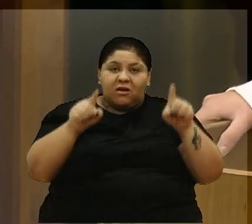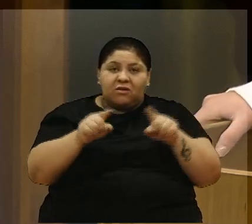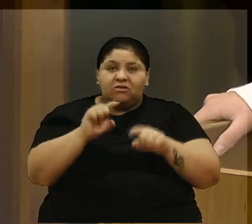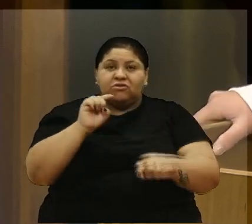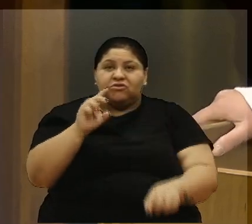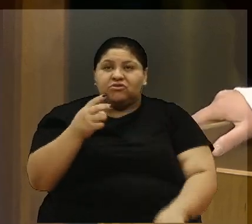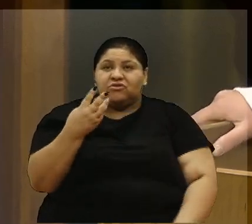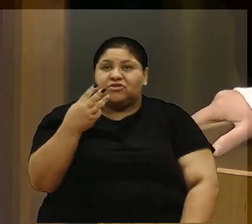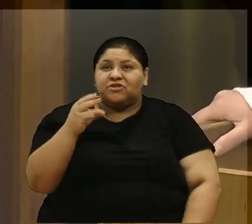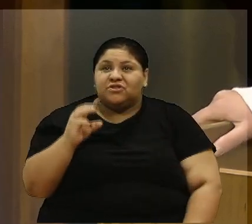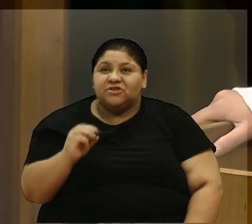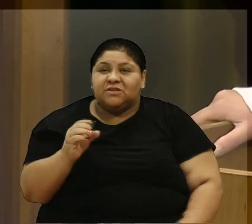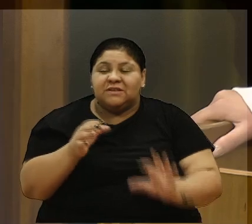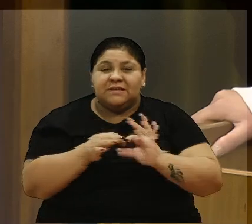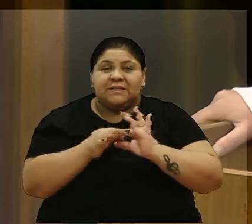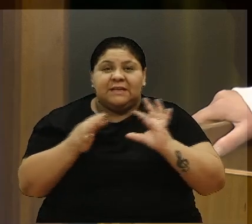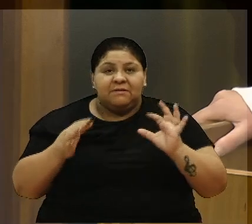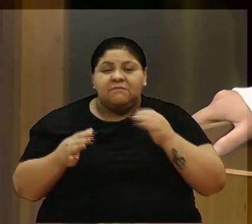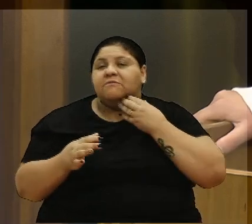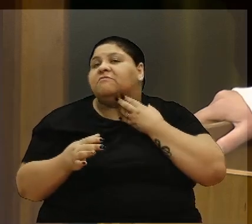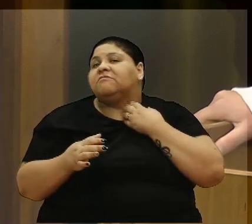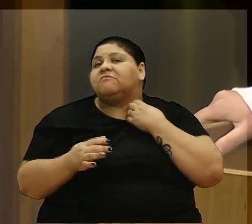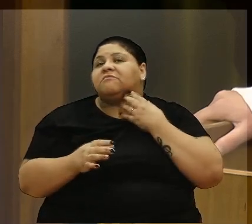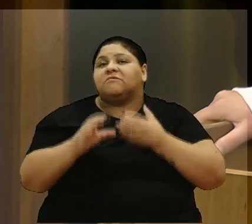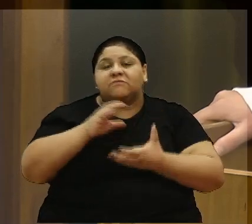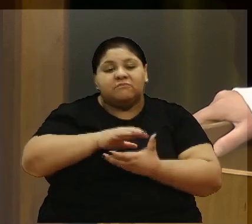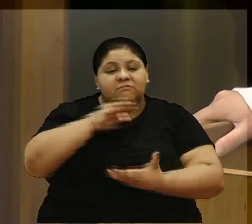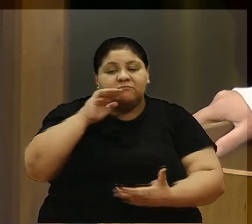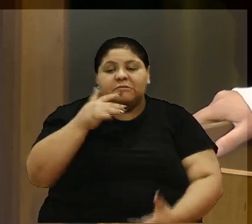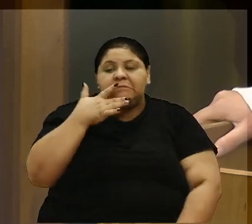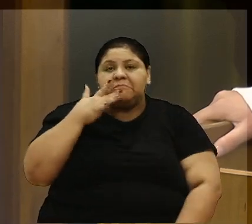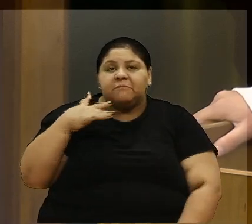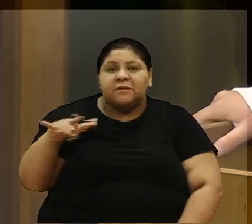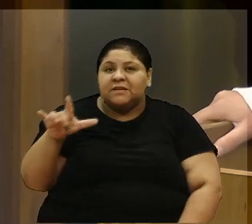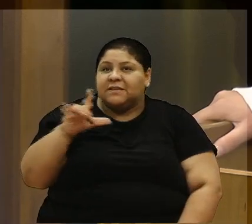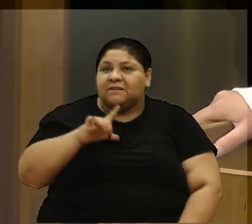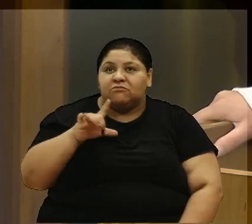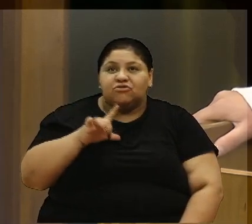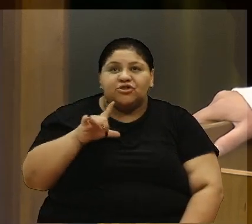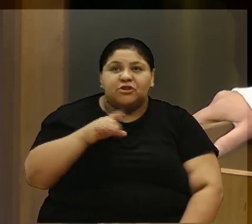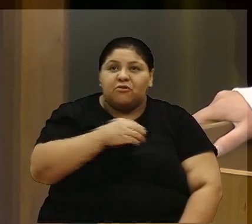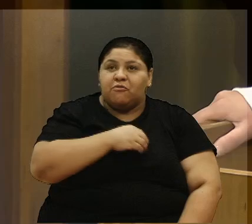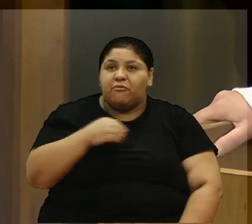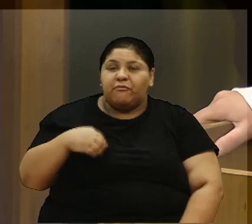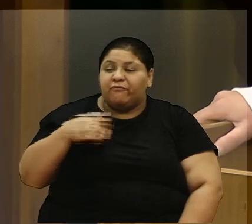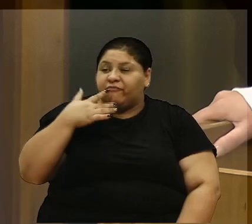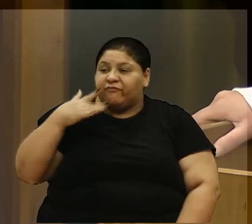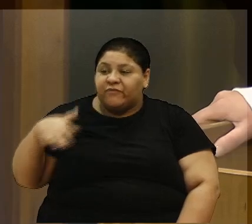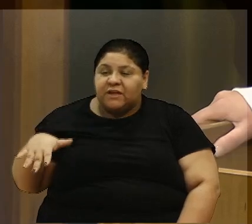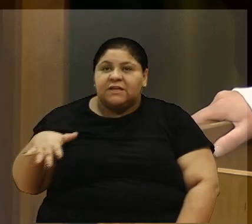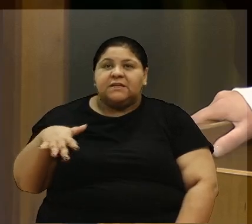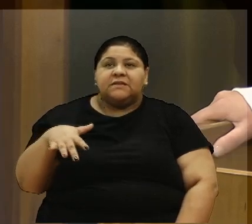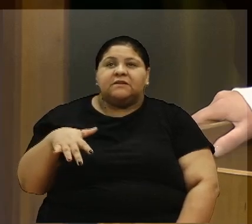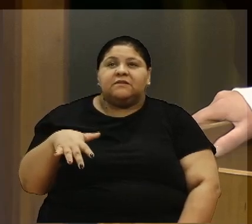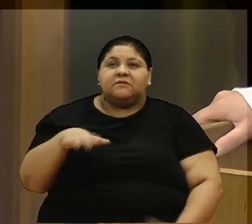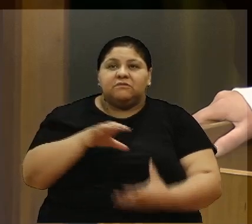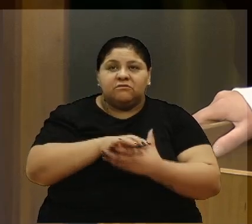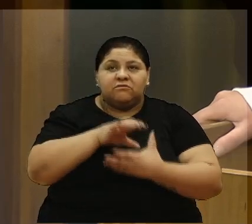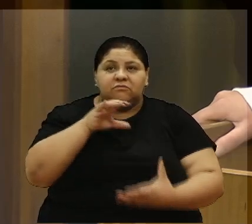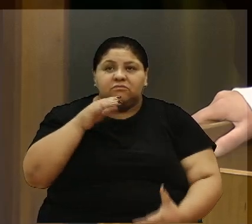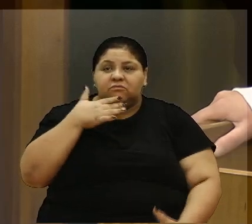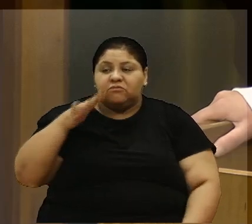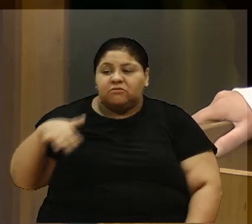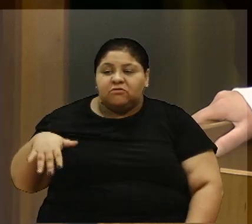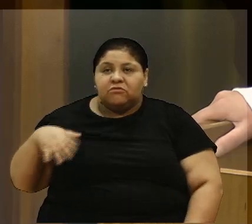30 consultas disponíveis. Idosos, crianças, não tinha pediatra. Idosos, crianças foram até lá